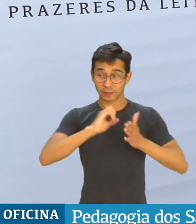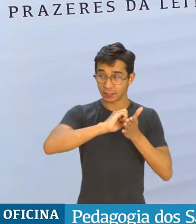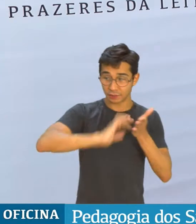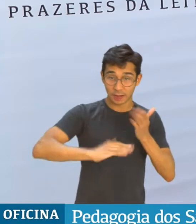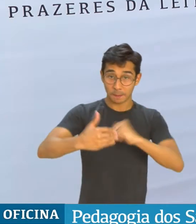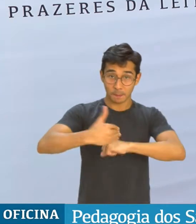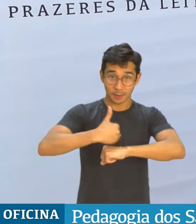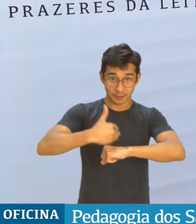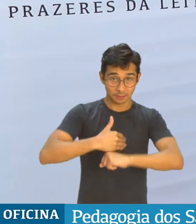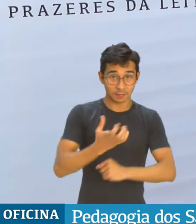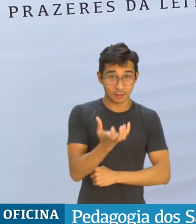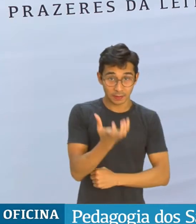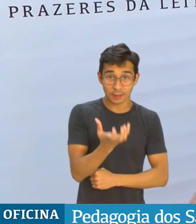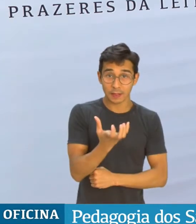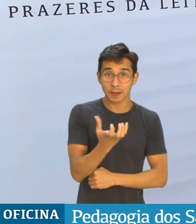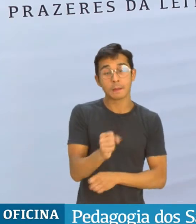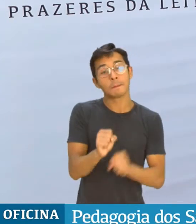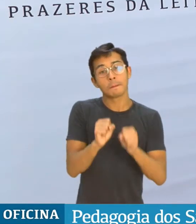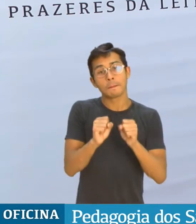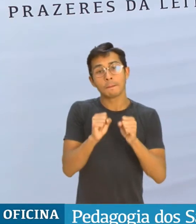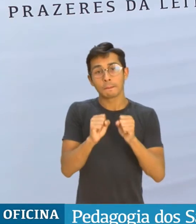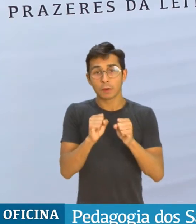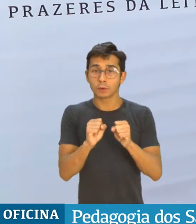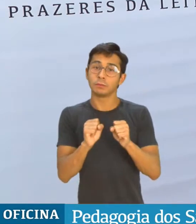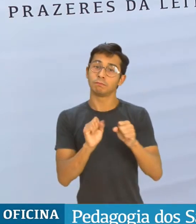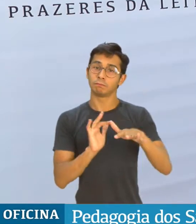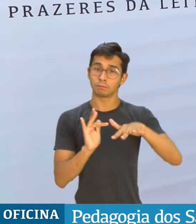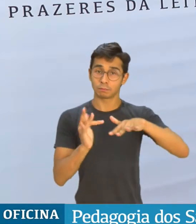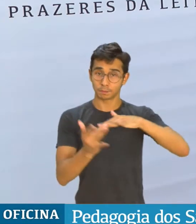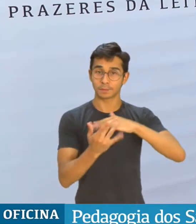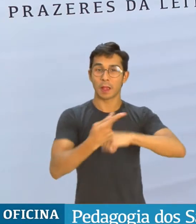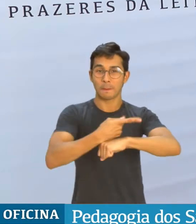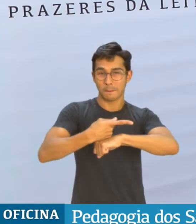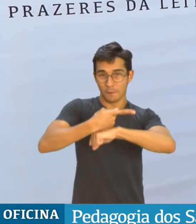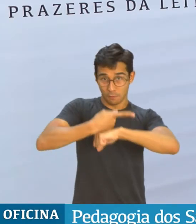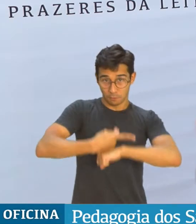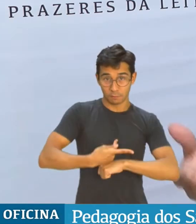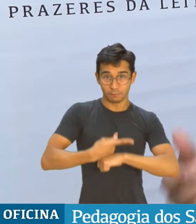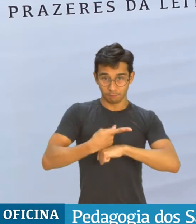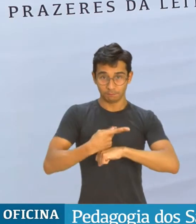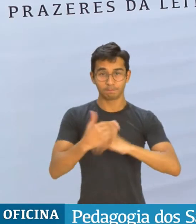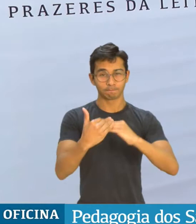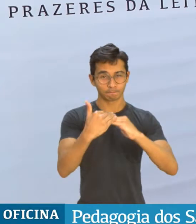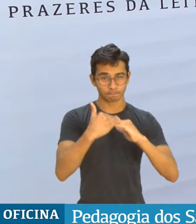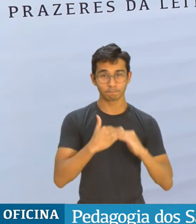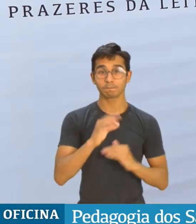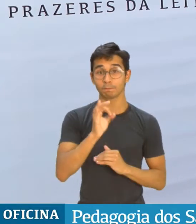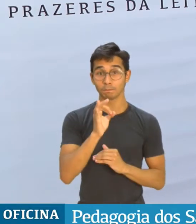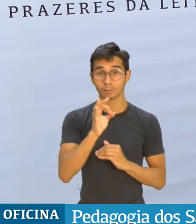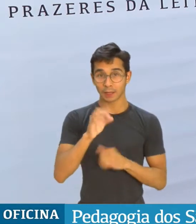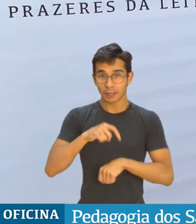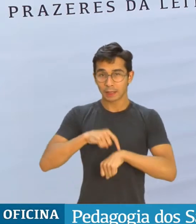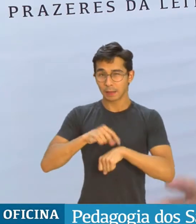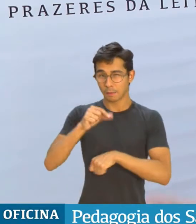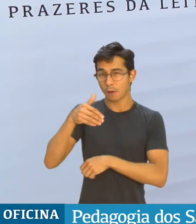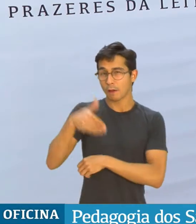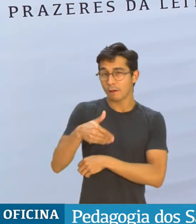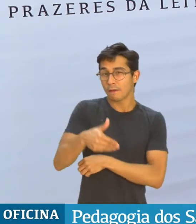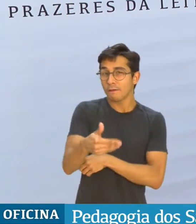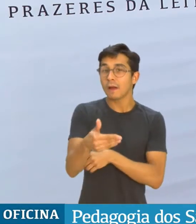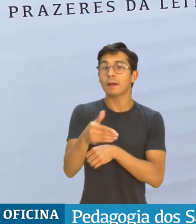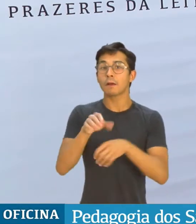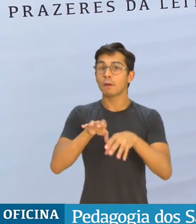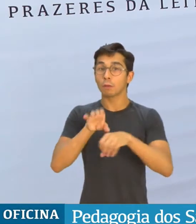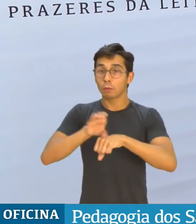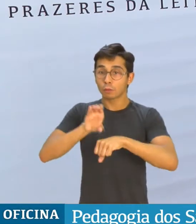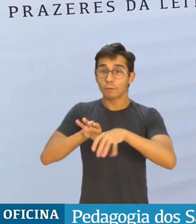extensão um pouco maior, é só fazer esse acompanhamento pelas redes sociais, ficar ligado que em breve, inclusive, a gente vai ter uma formação, 1 ou 2